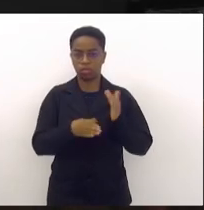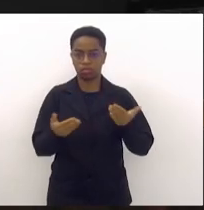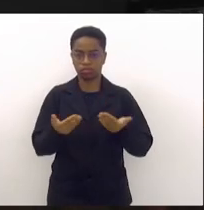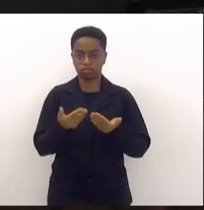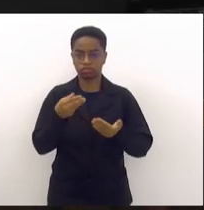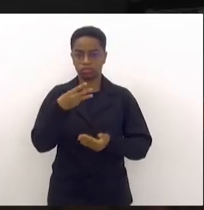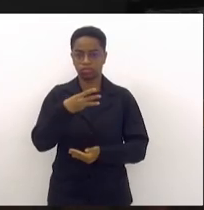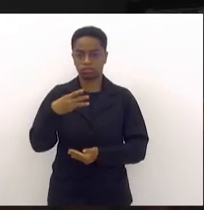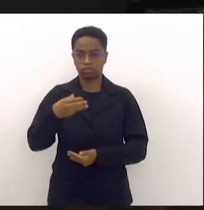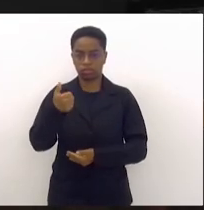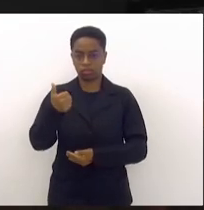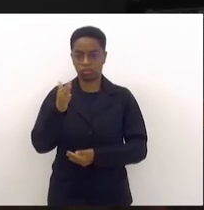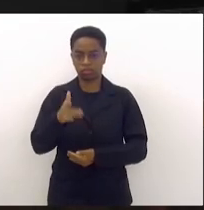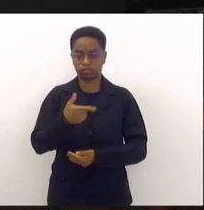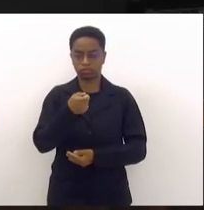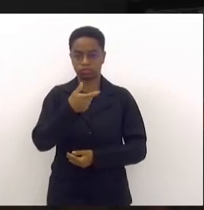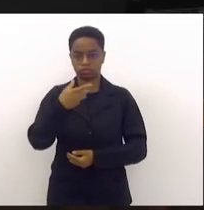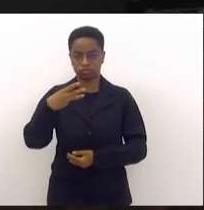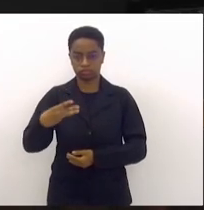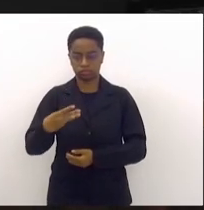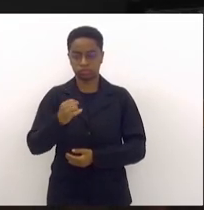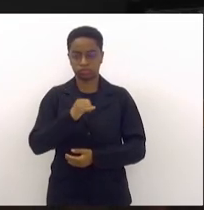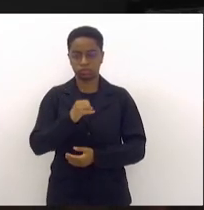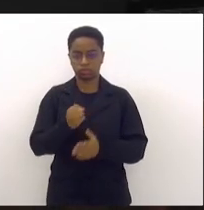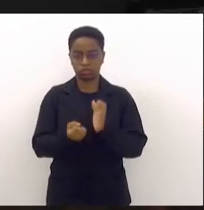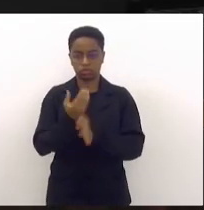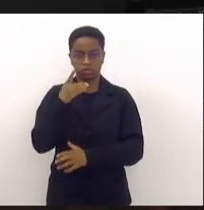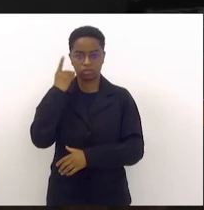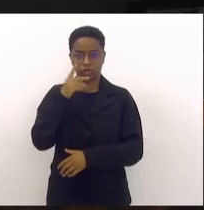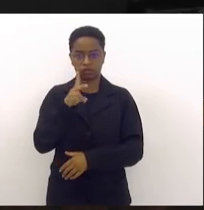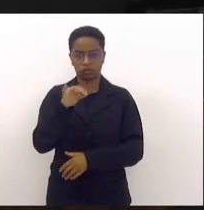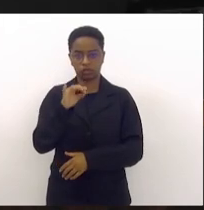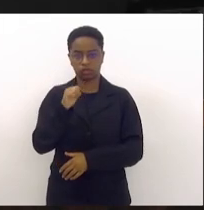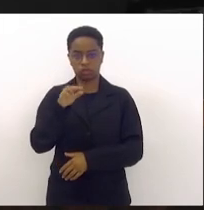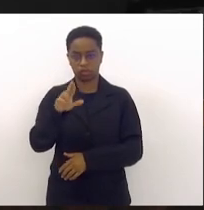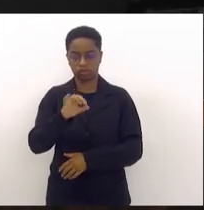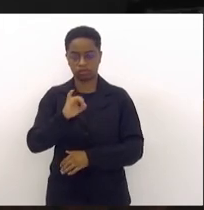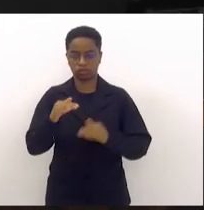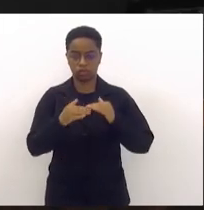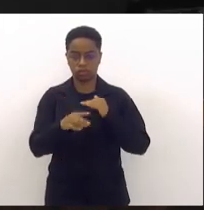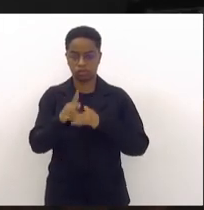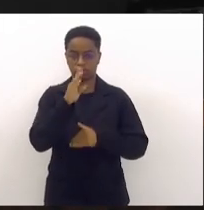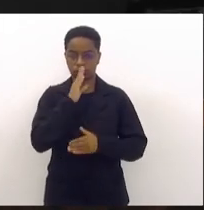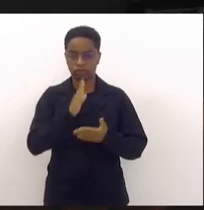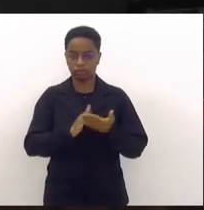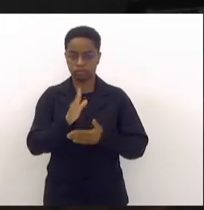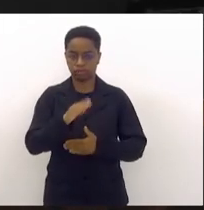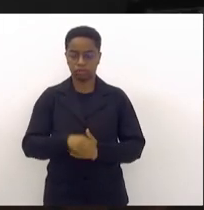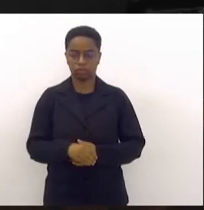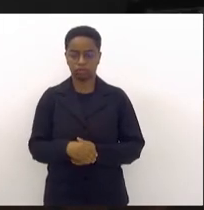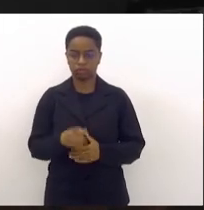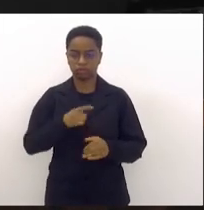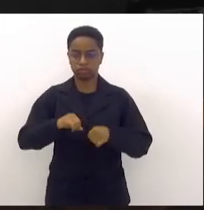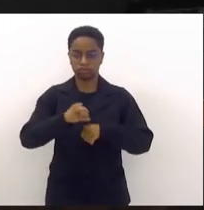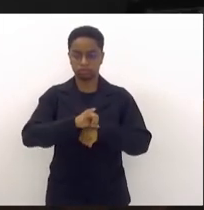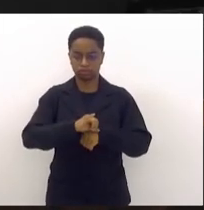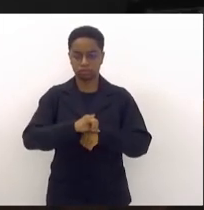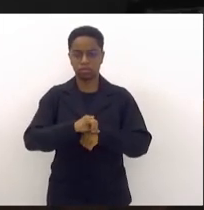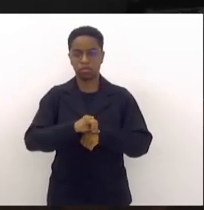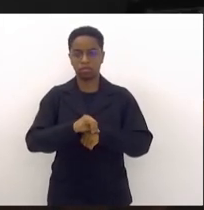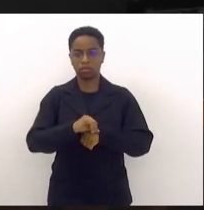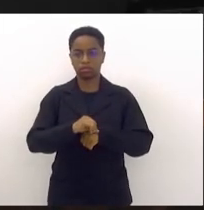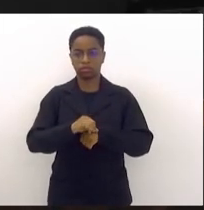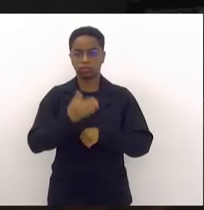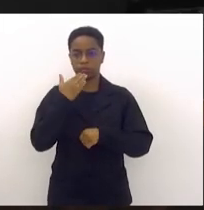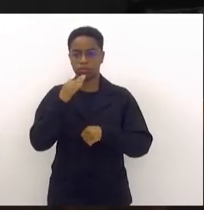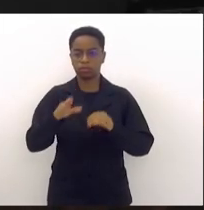projeto 331/23, de autoria do deputado Vitor Júnior, senhores que aprovam, permaneçam como estão, aprovado. Há sobre a mesa o